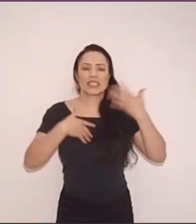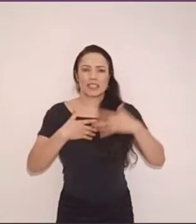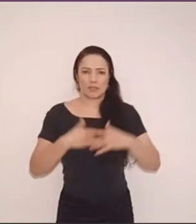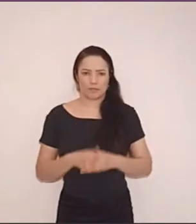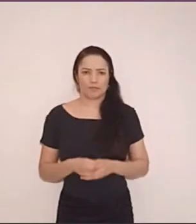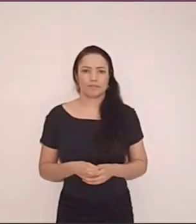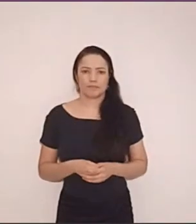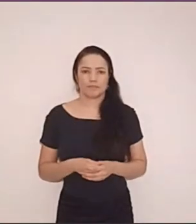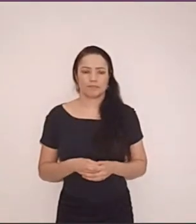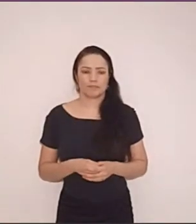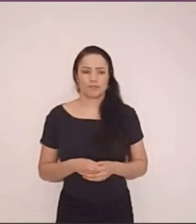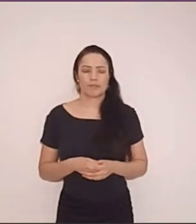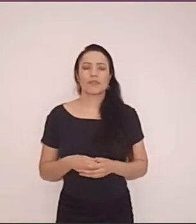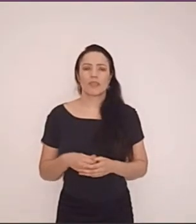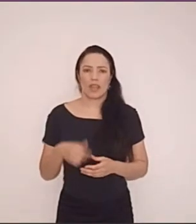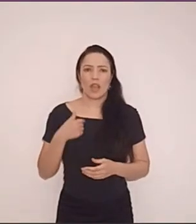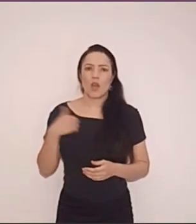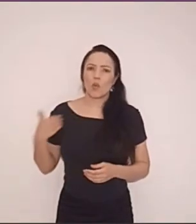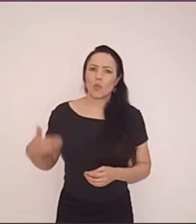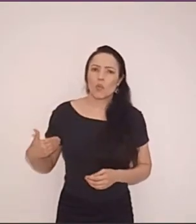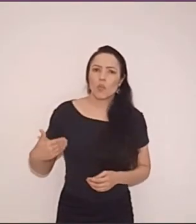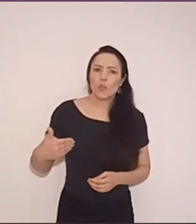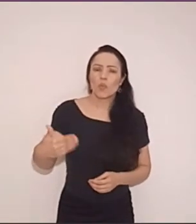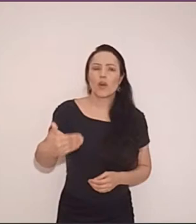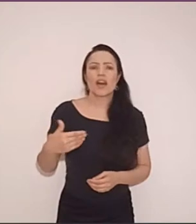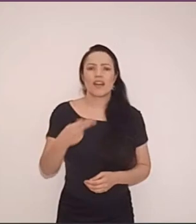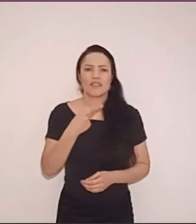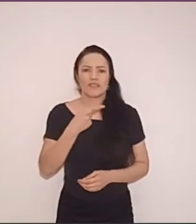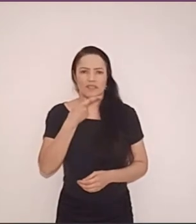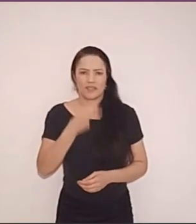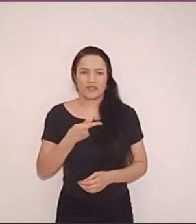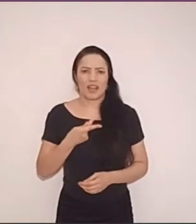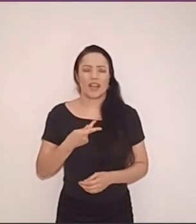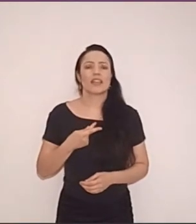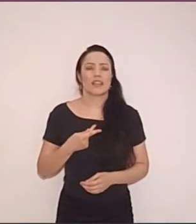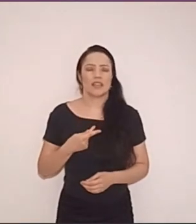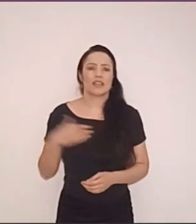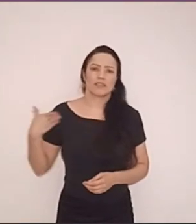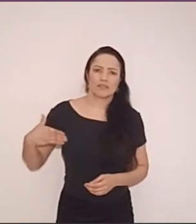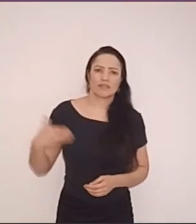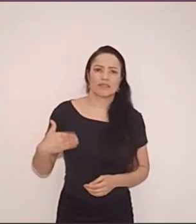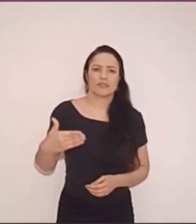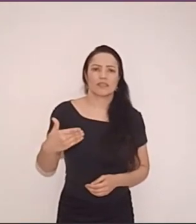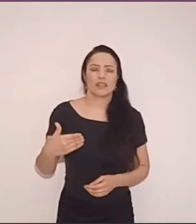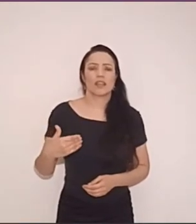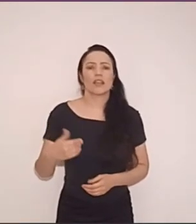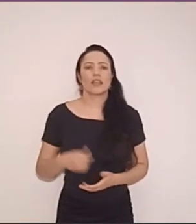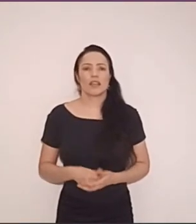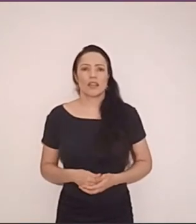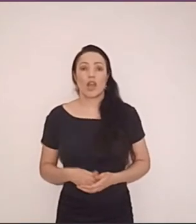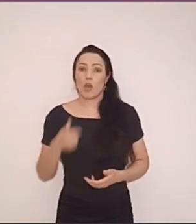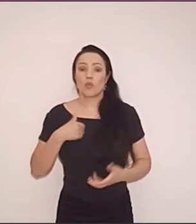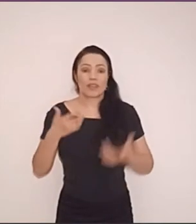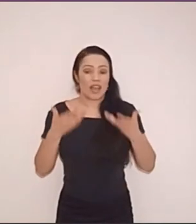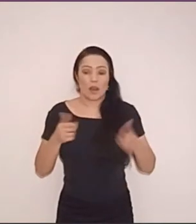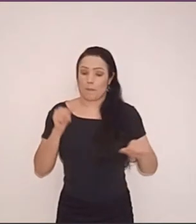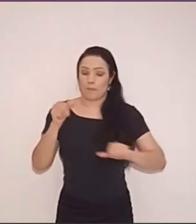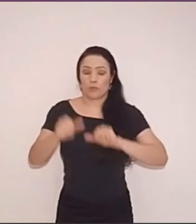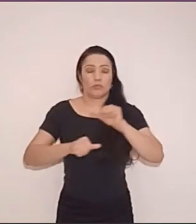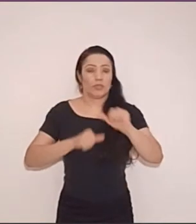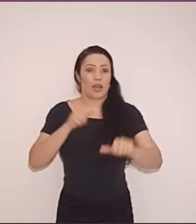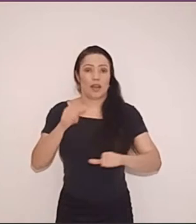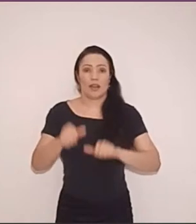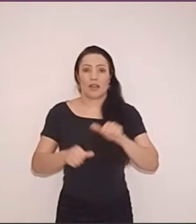a trajetória e eu sou contraditória não vai com isso eu quero até fazer uma rede são e